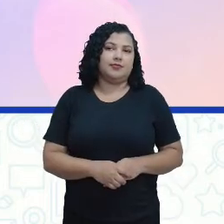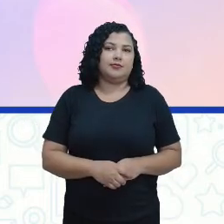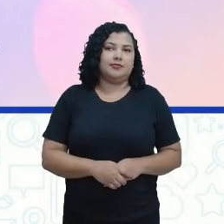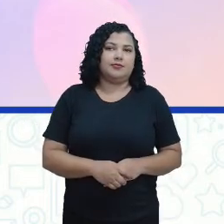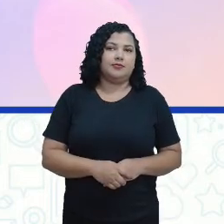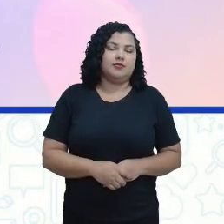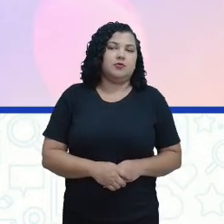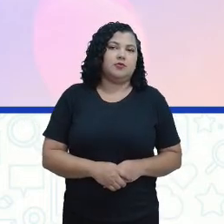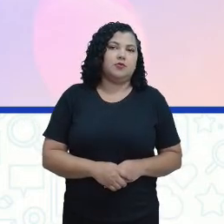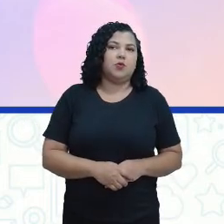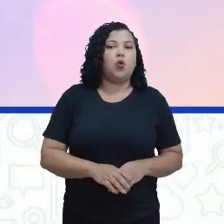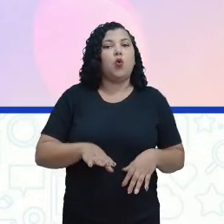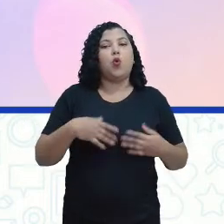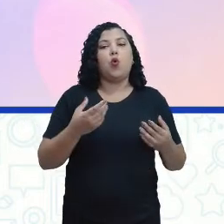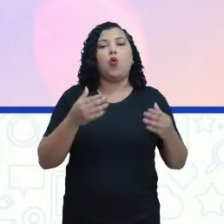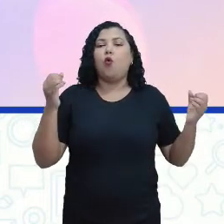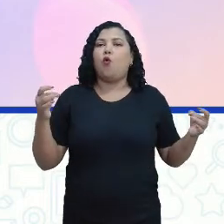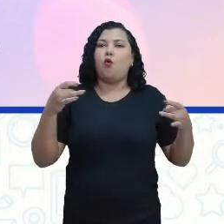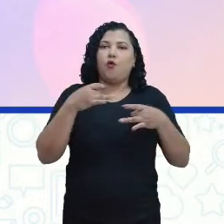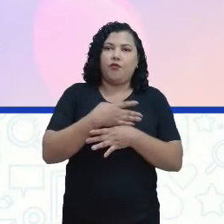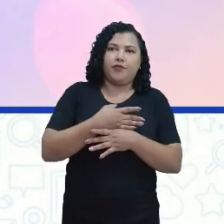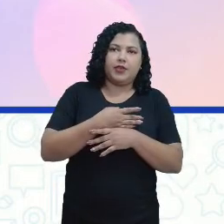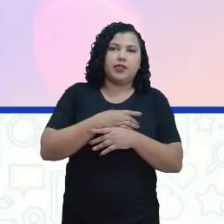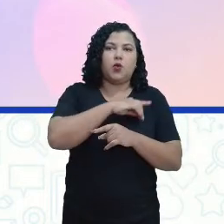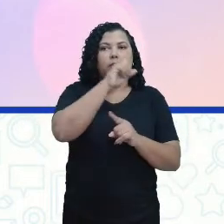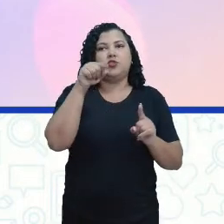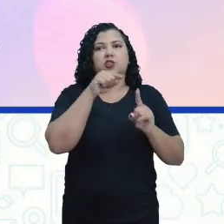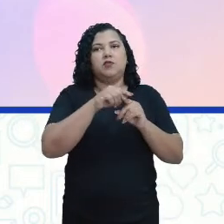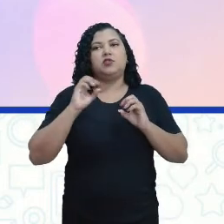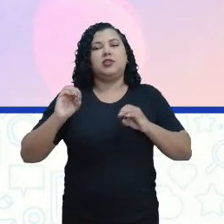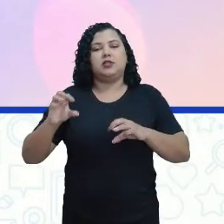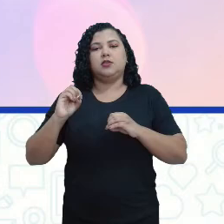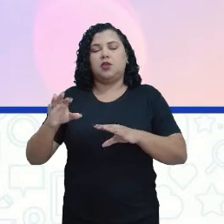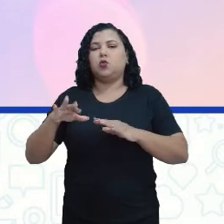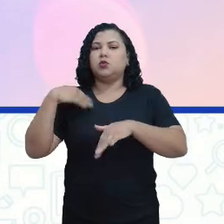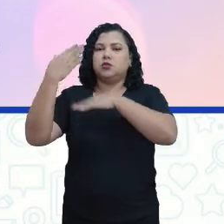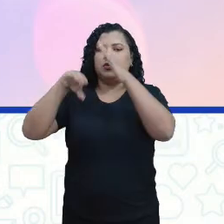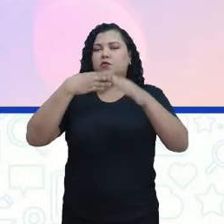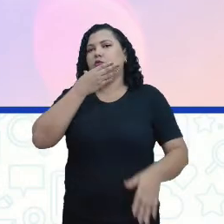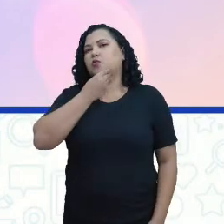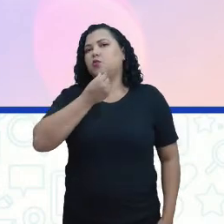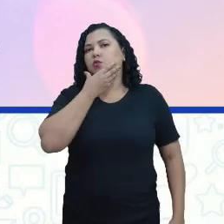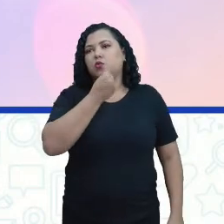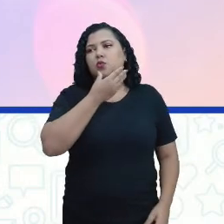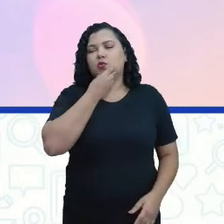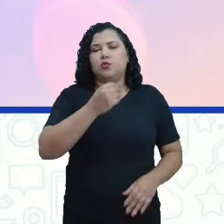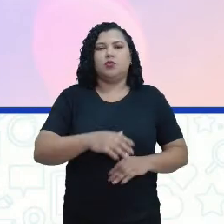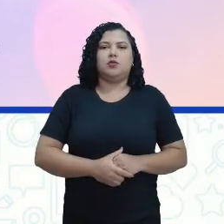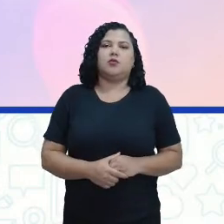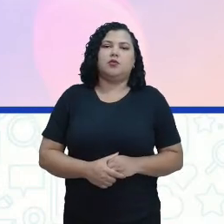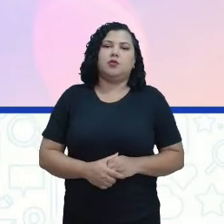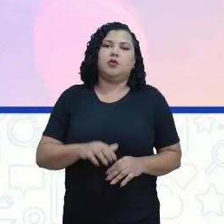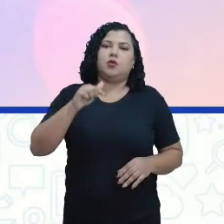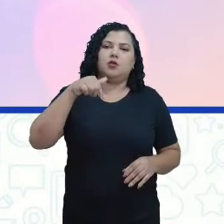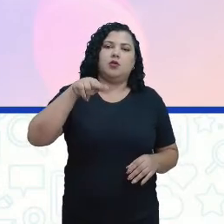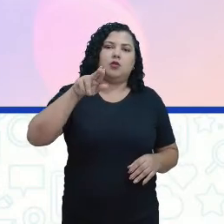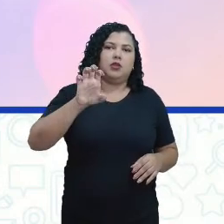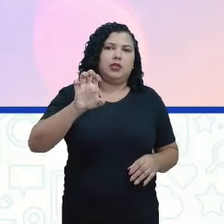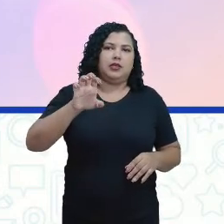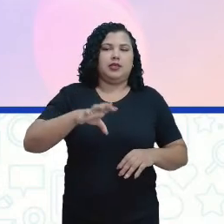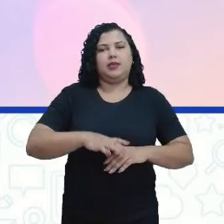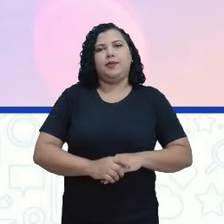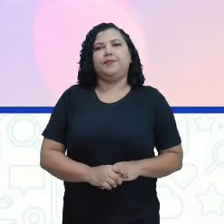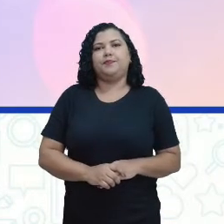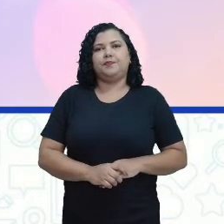fim, visa o ensino, é o progresso do homem. Então, o fim que visa o ensino é